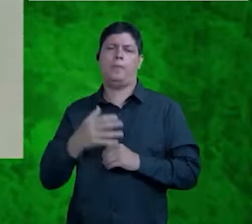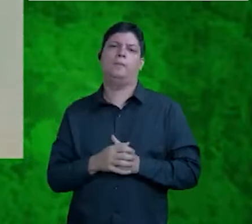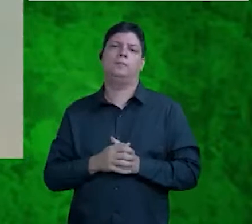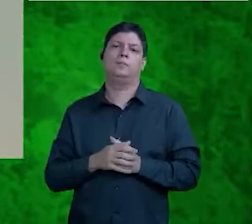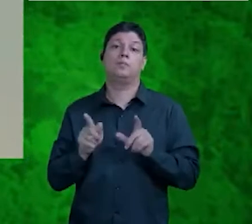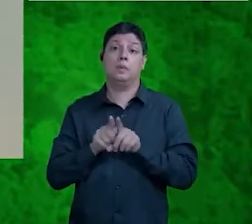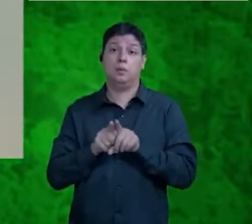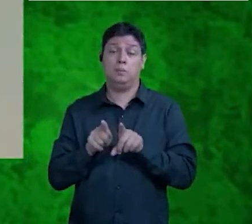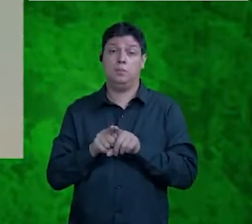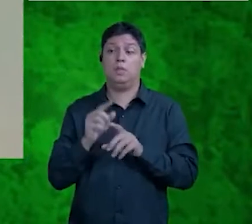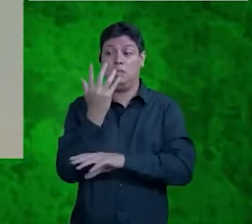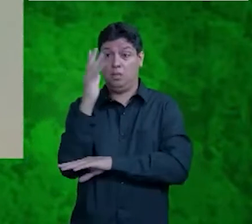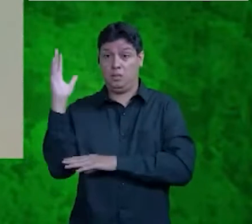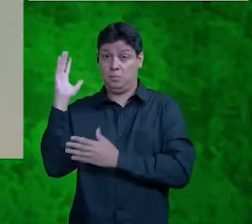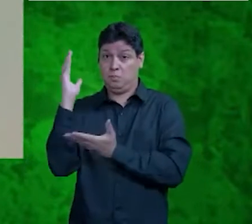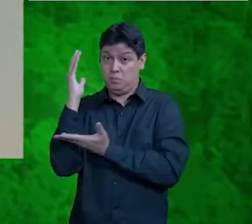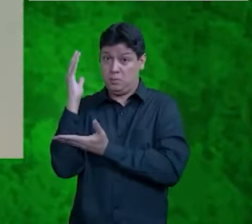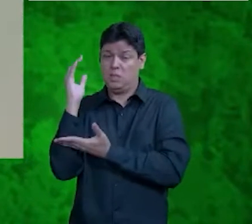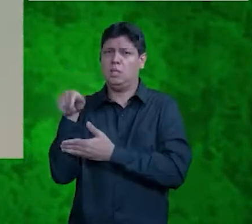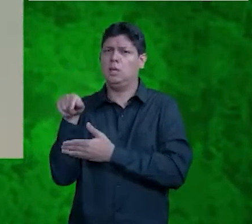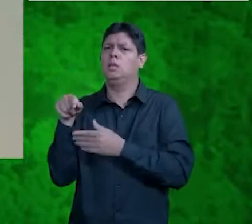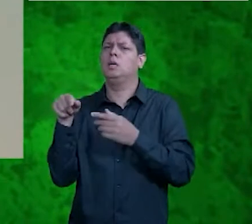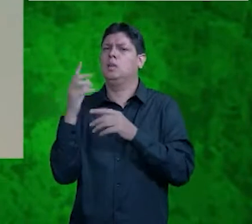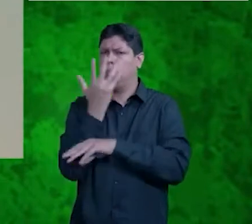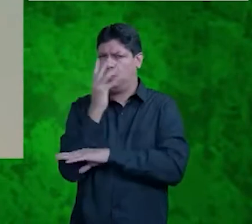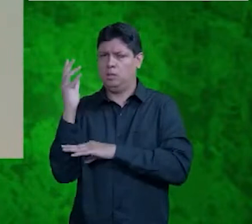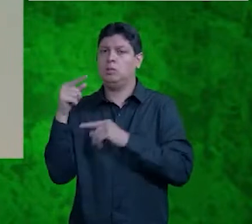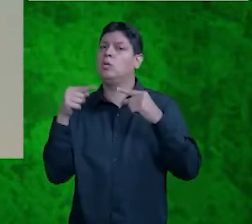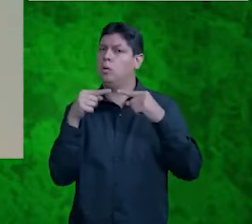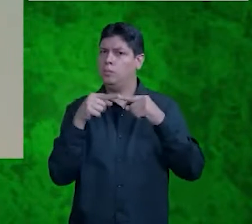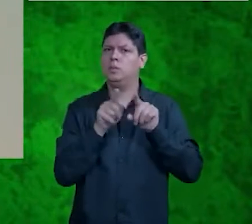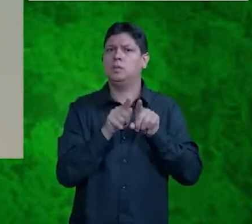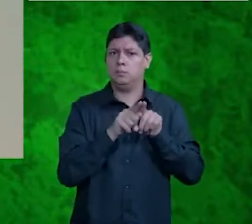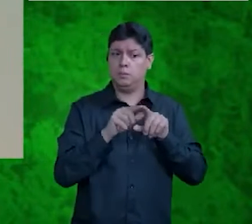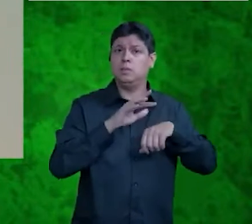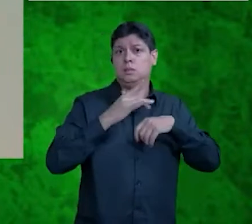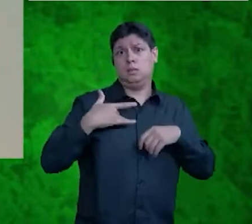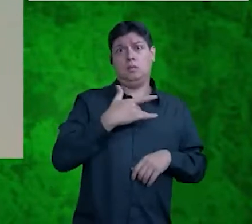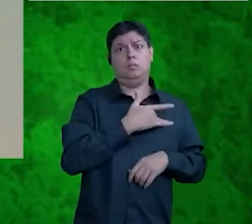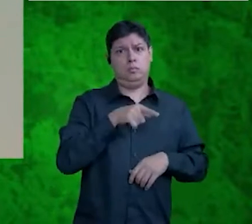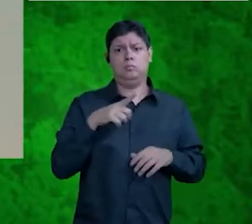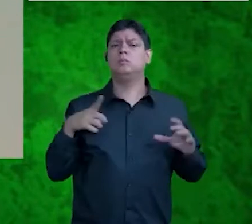tá? Que tudo está envolvido, não tem como a gente dissociar uma coisa da outra, mas que a nossa